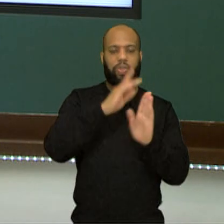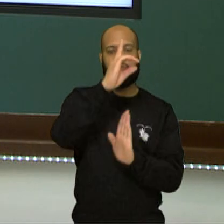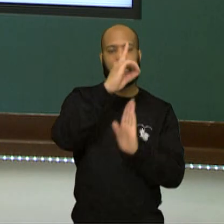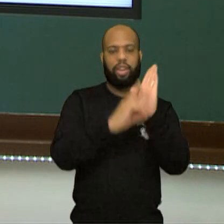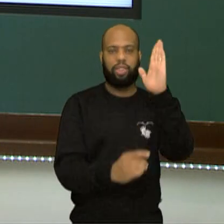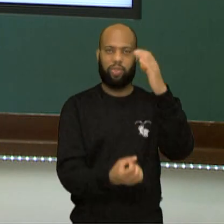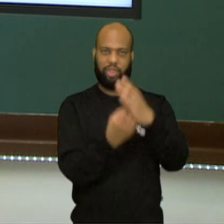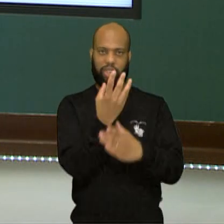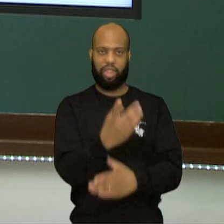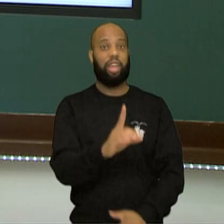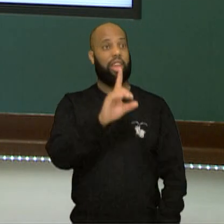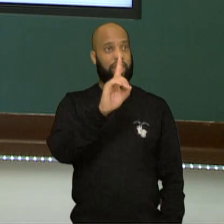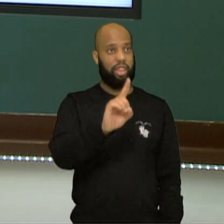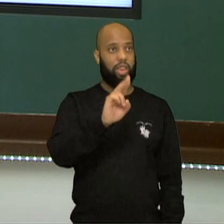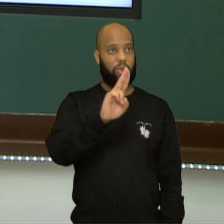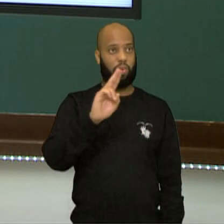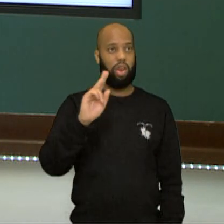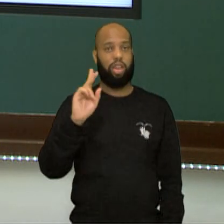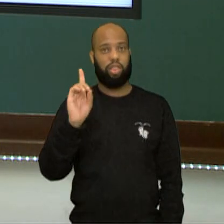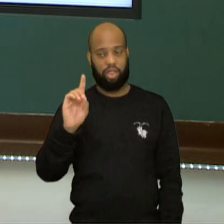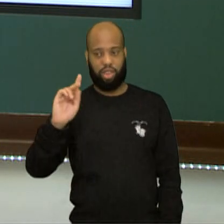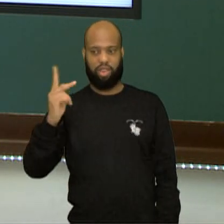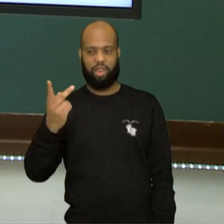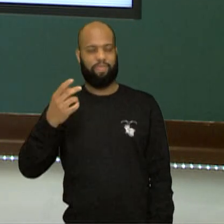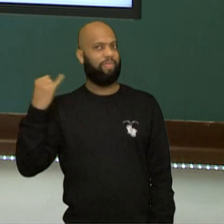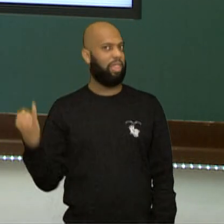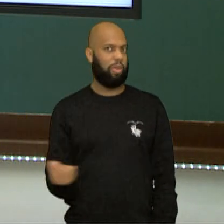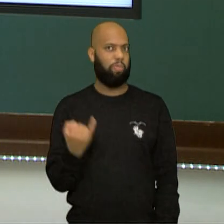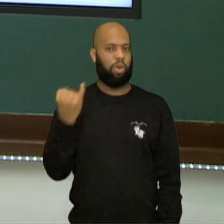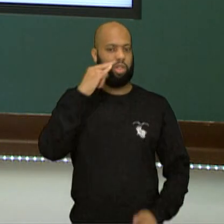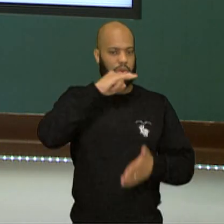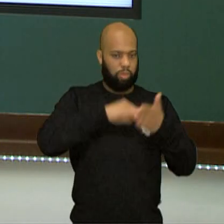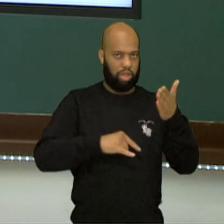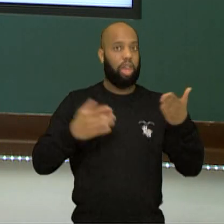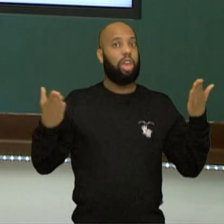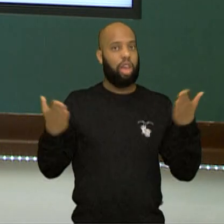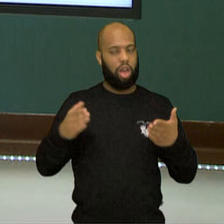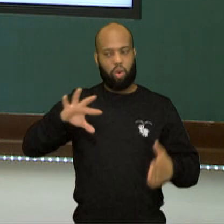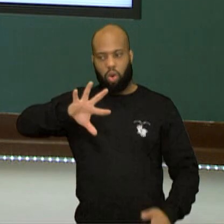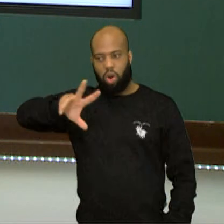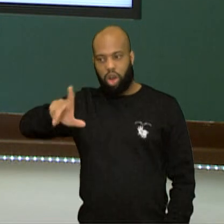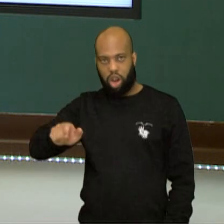documento importantíssimo. Hoje, não há mais o apartheid na África do Sul.